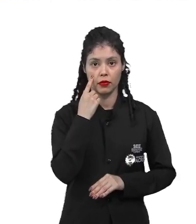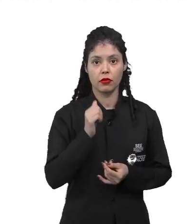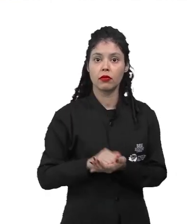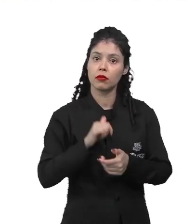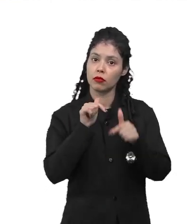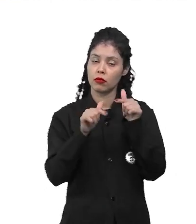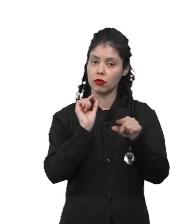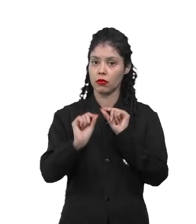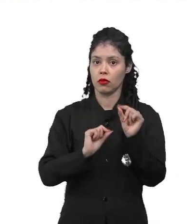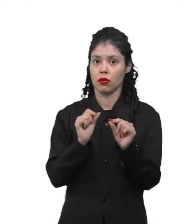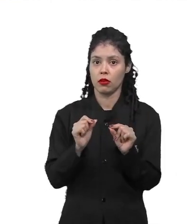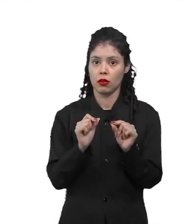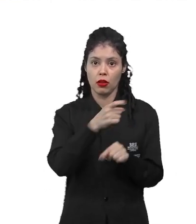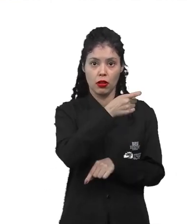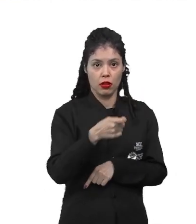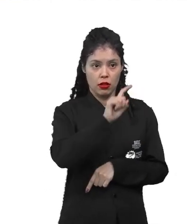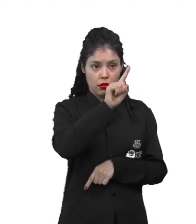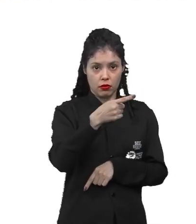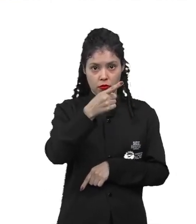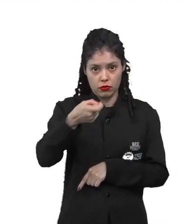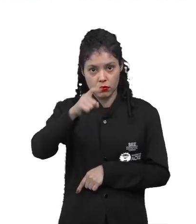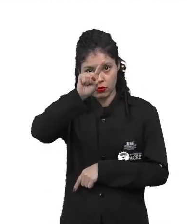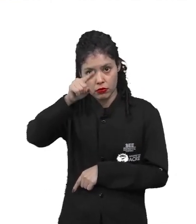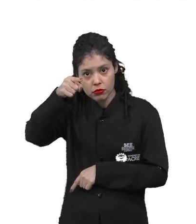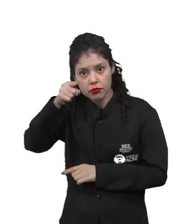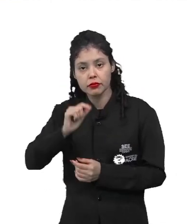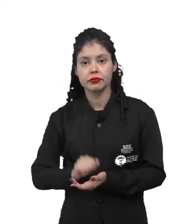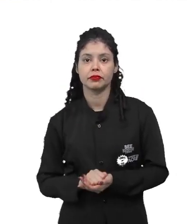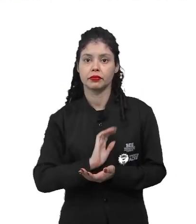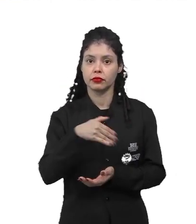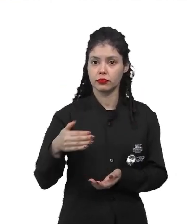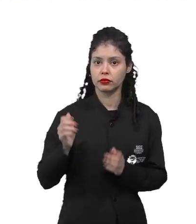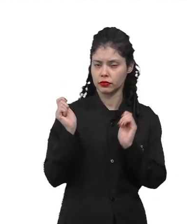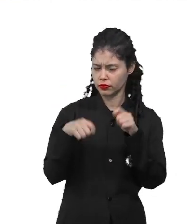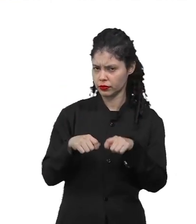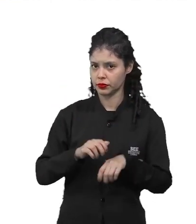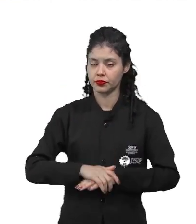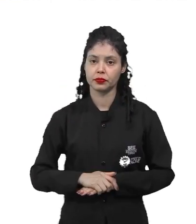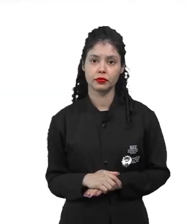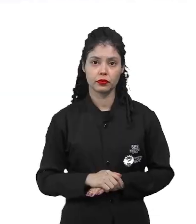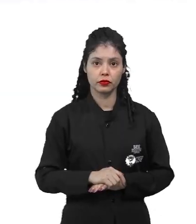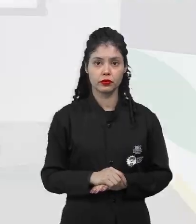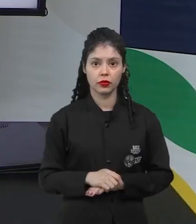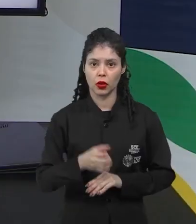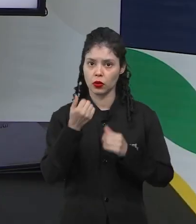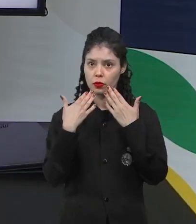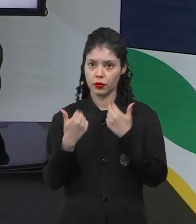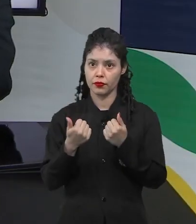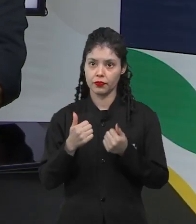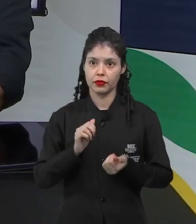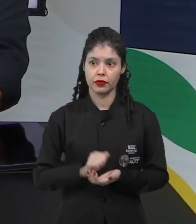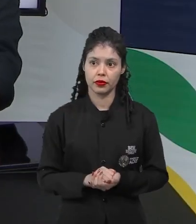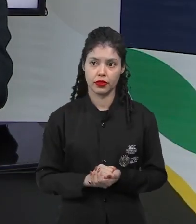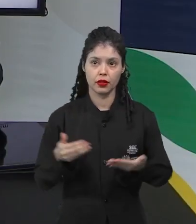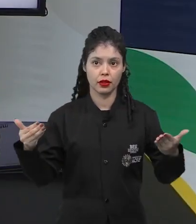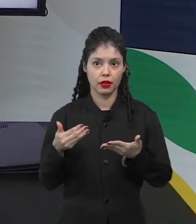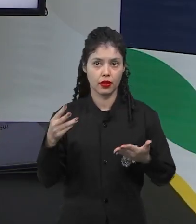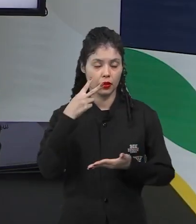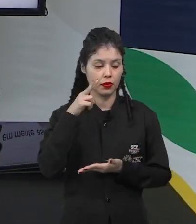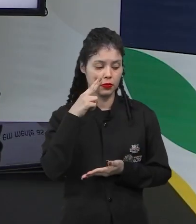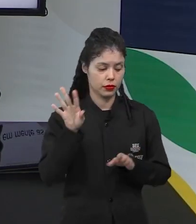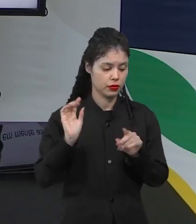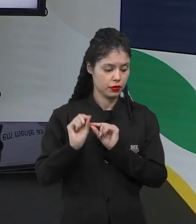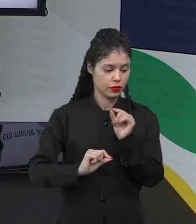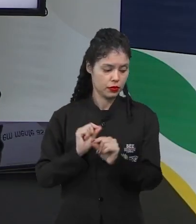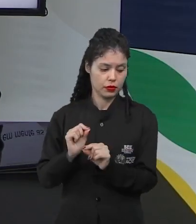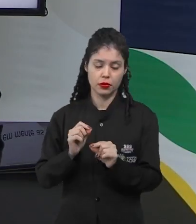vou trabalhar as coordenadas de x' e x2' quando for possível, tá bom? Tudo bem? Vamos agora verificar a